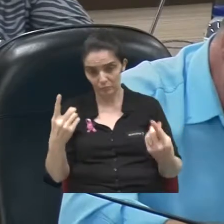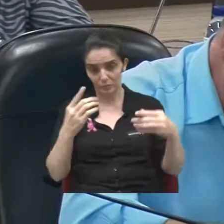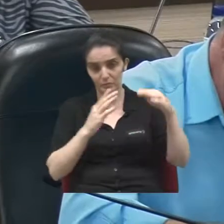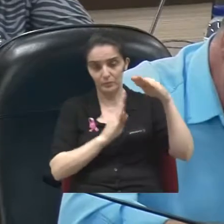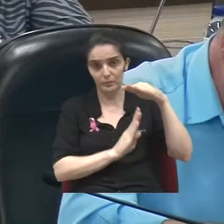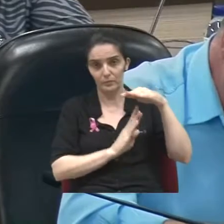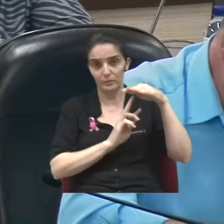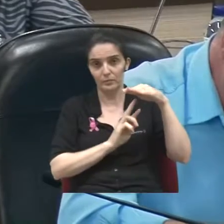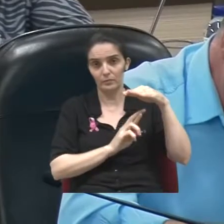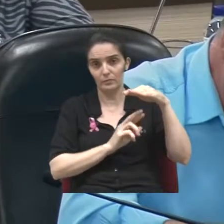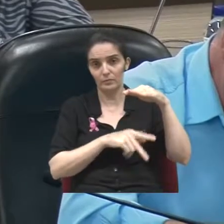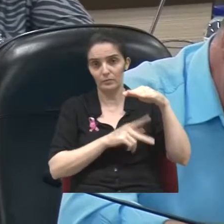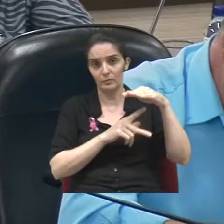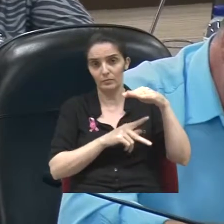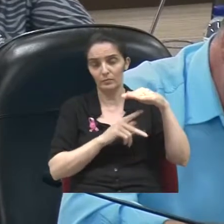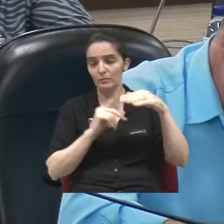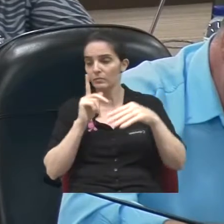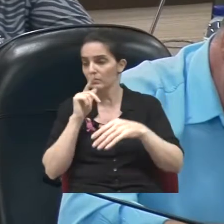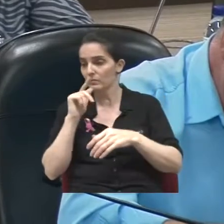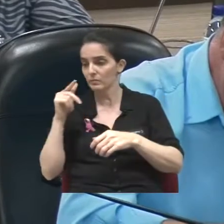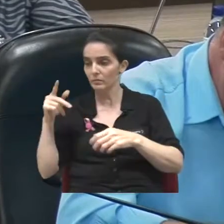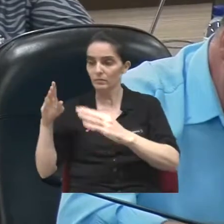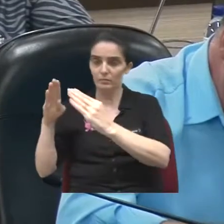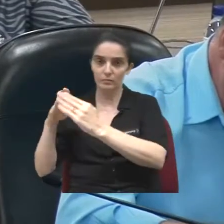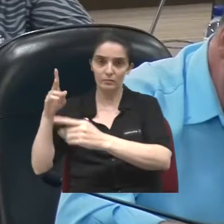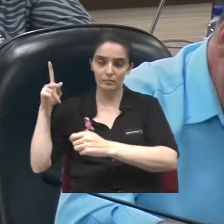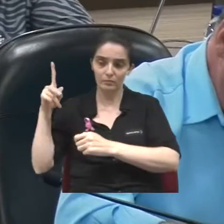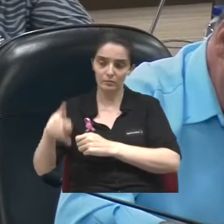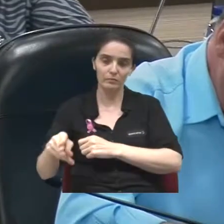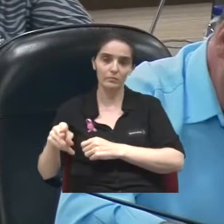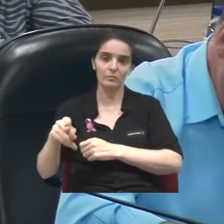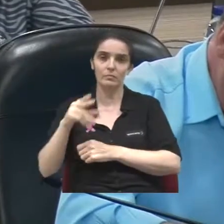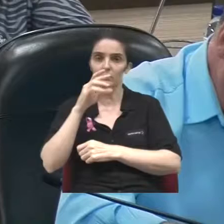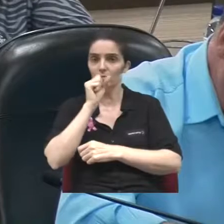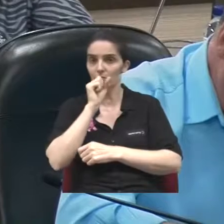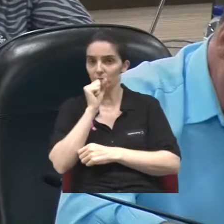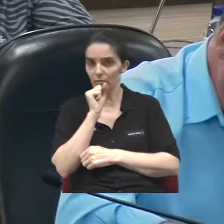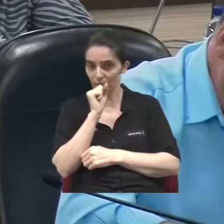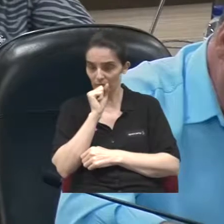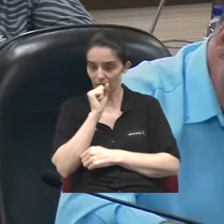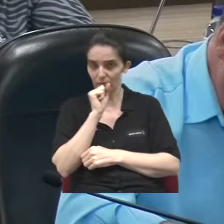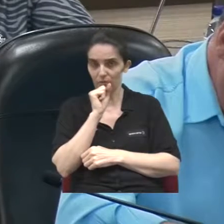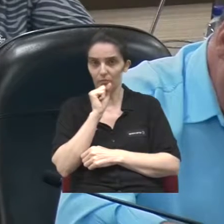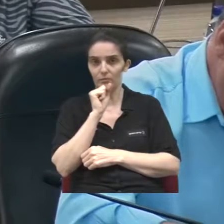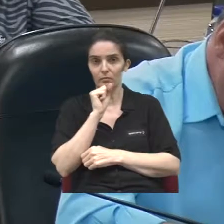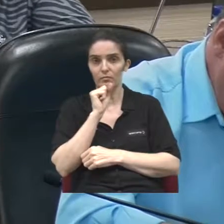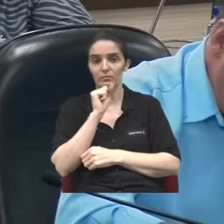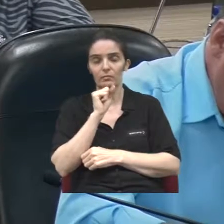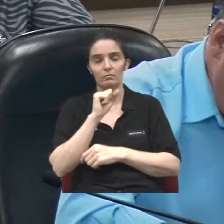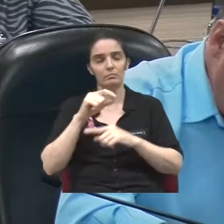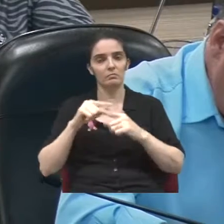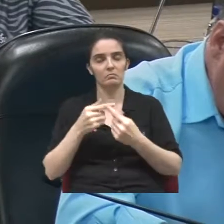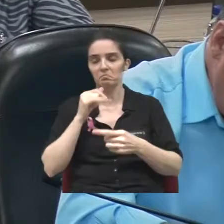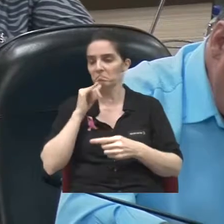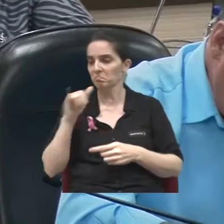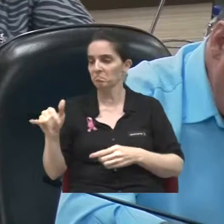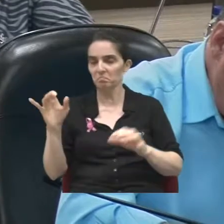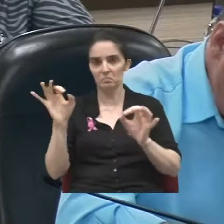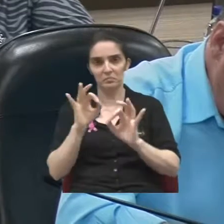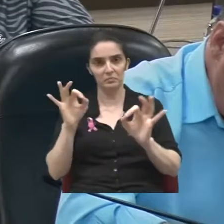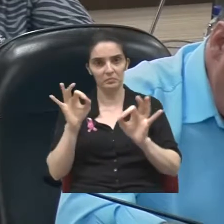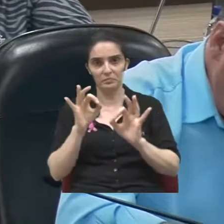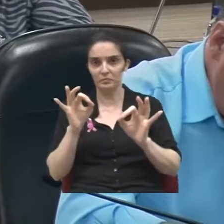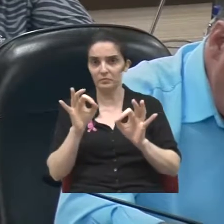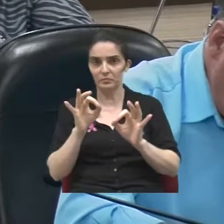cortou a água da munícipe no sábado e, segundo nós apuramos, não houve a notificação. A munícipe fez